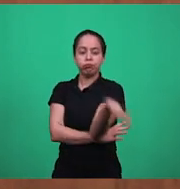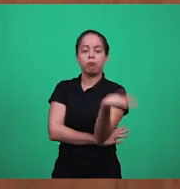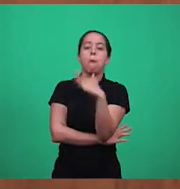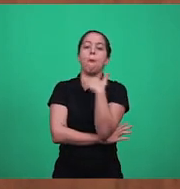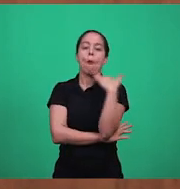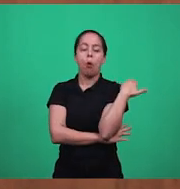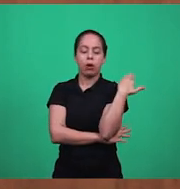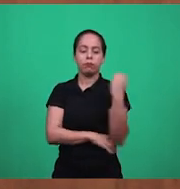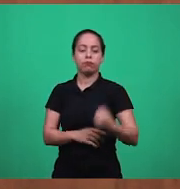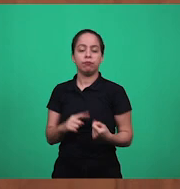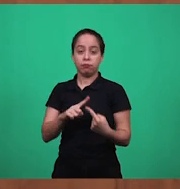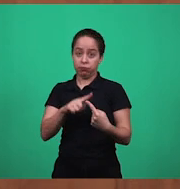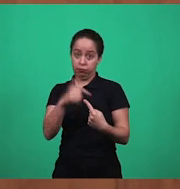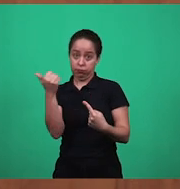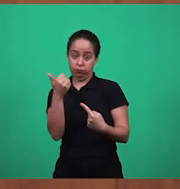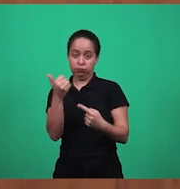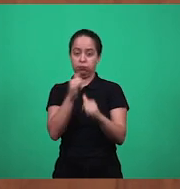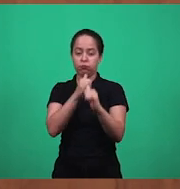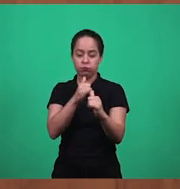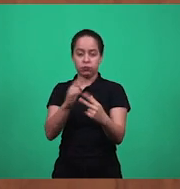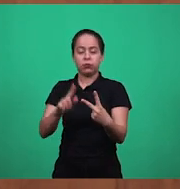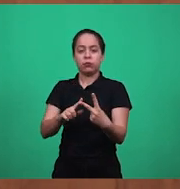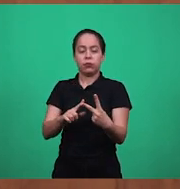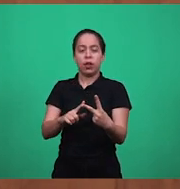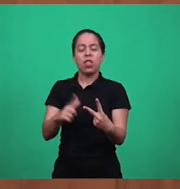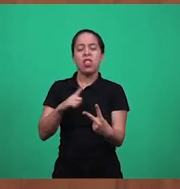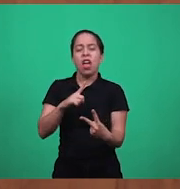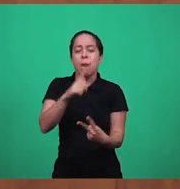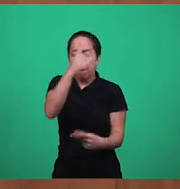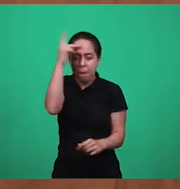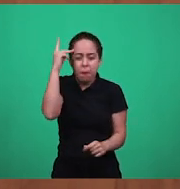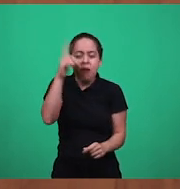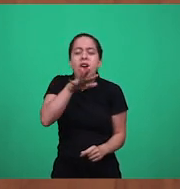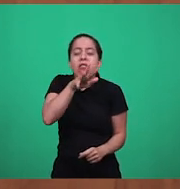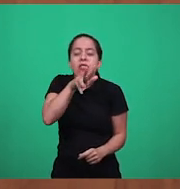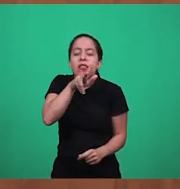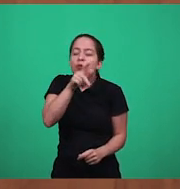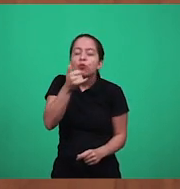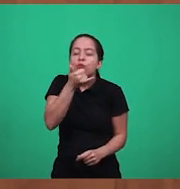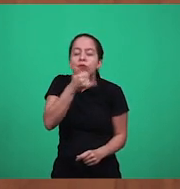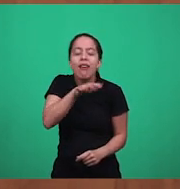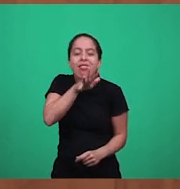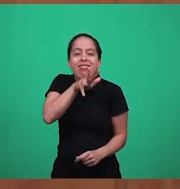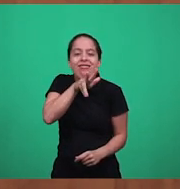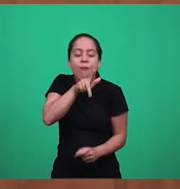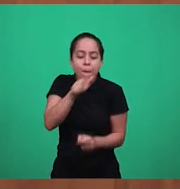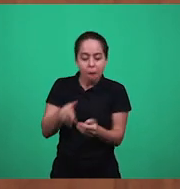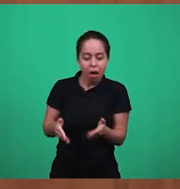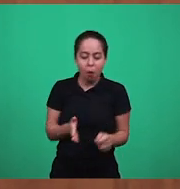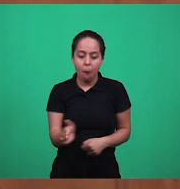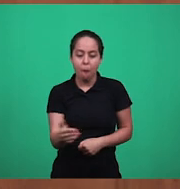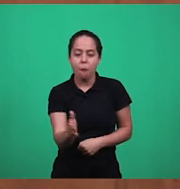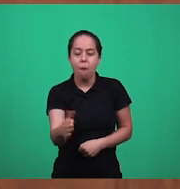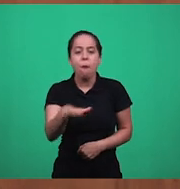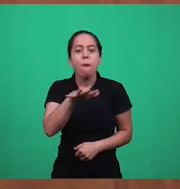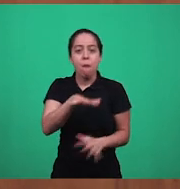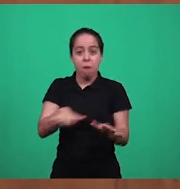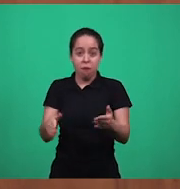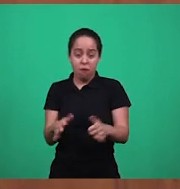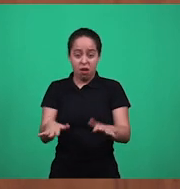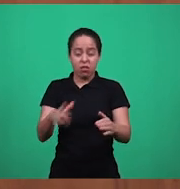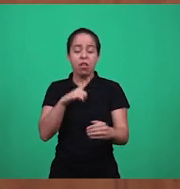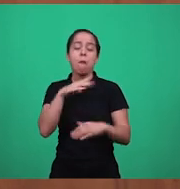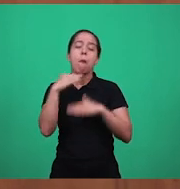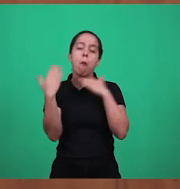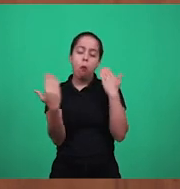seres do mar. 1/3 deles morreria. E a terceira trombeta atingiria nossas águas, se tornariam